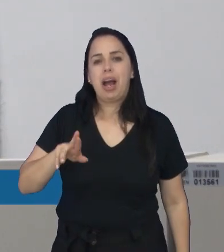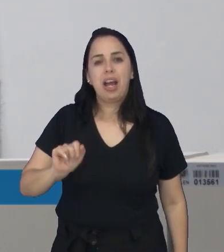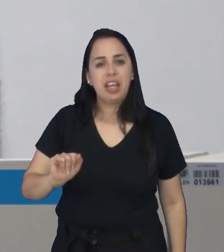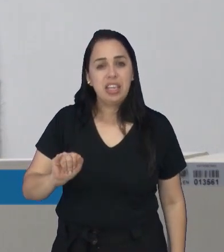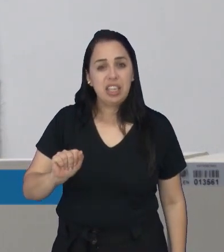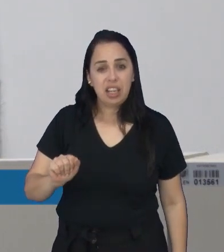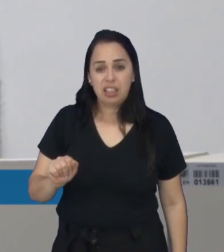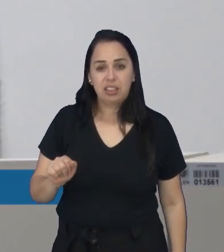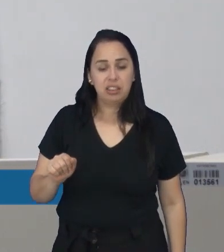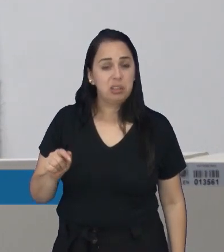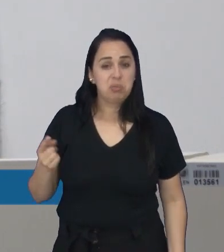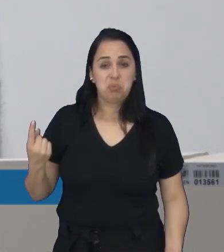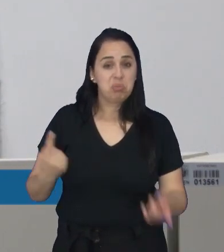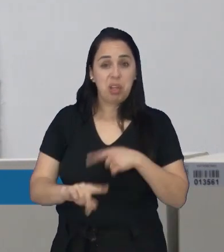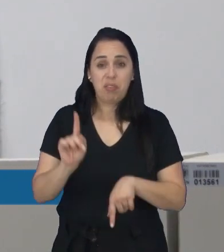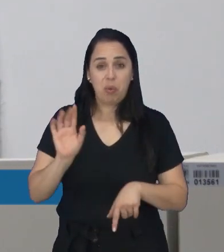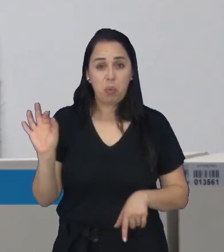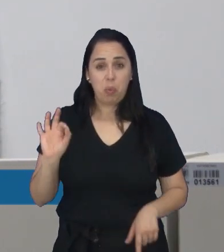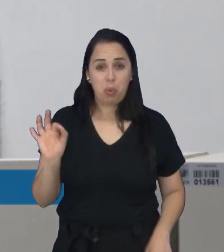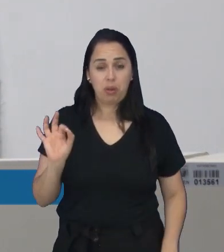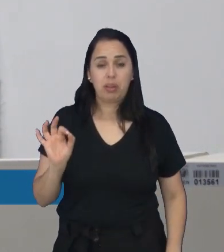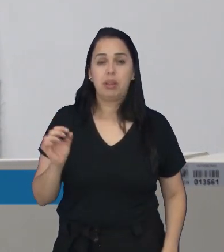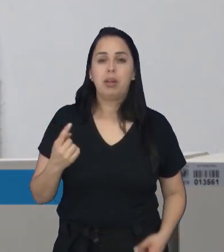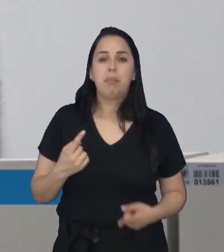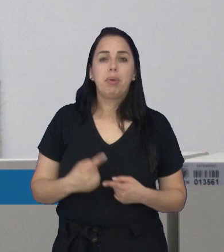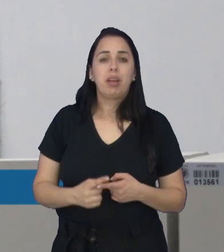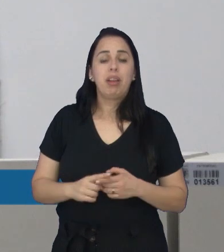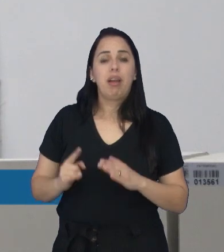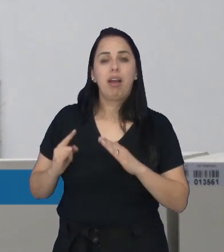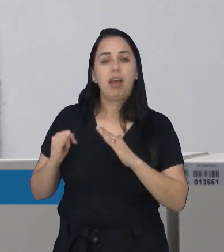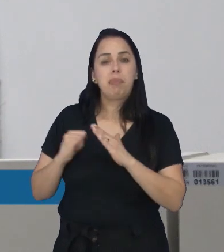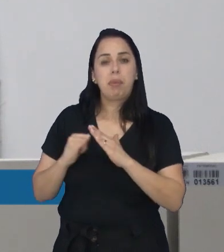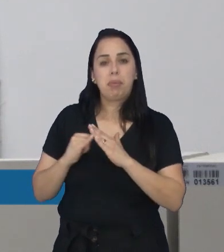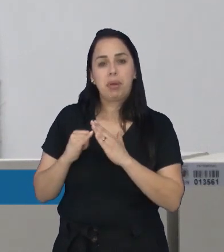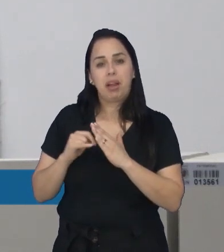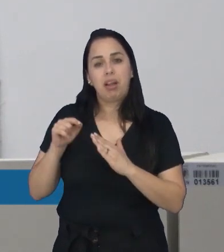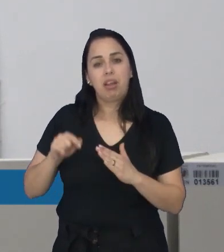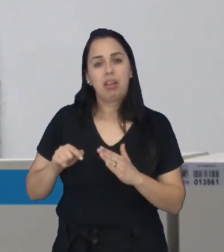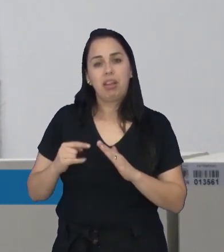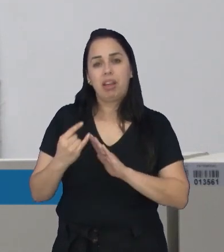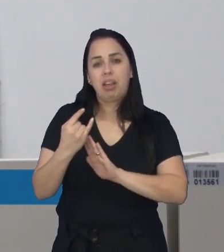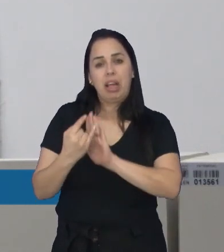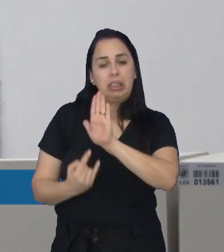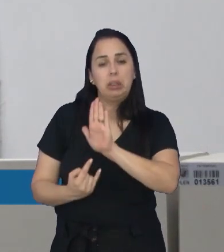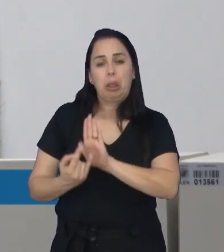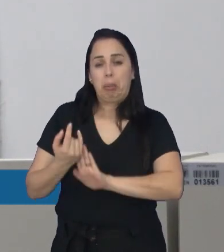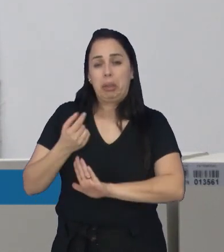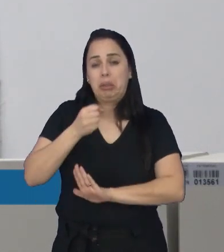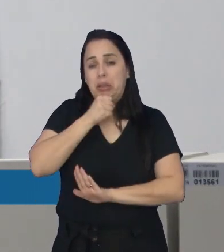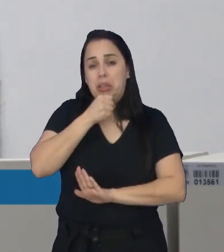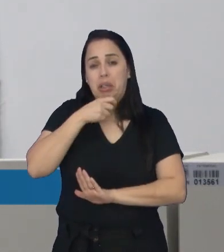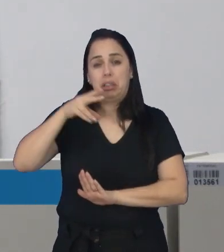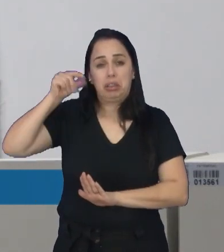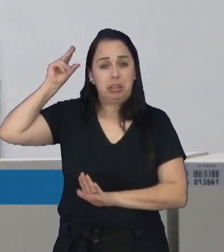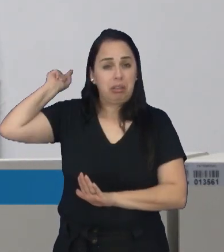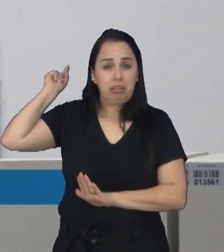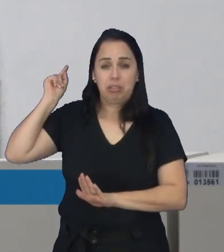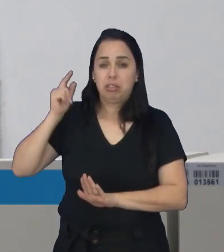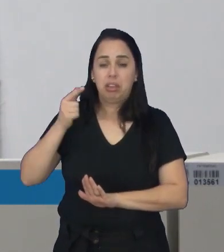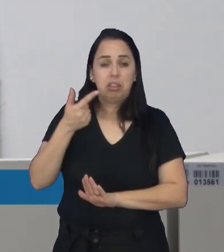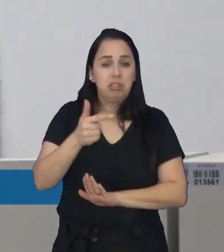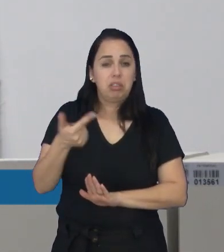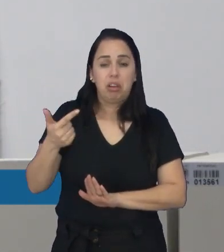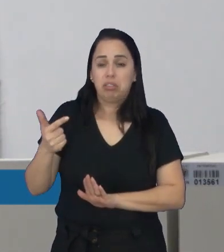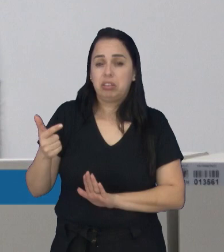placa a Vila Maria não placa porque é desse sentido do mercado imobiliário porque ela tem uma documentação muito antiga então muitas vezes nada tem inventário